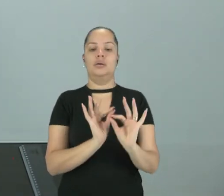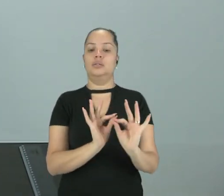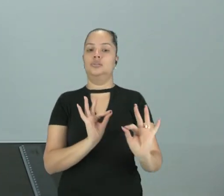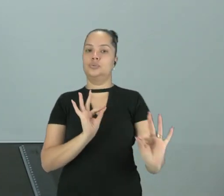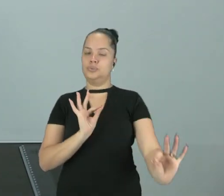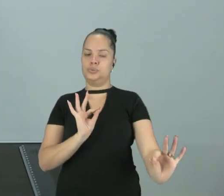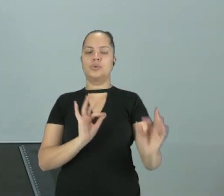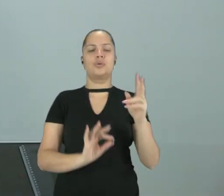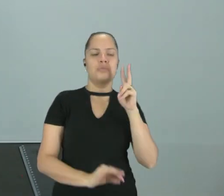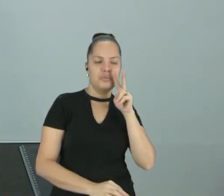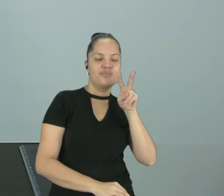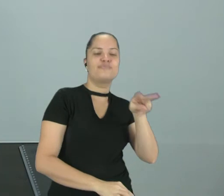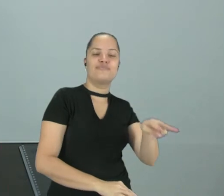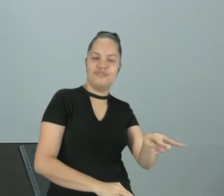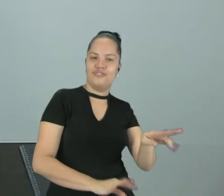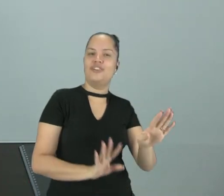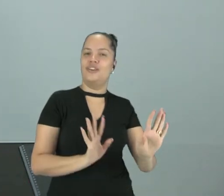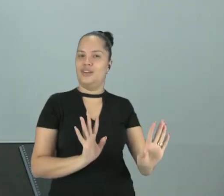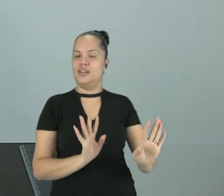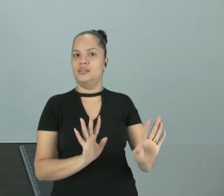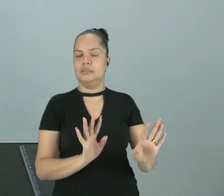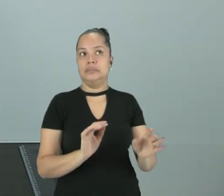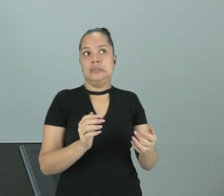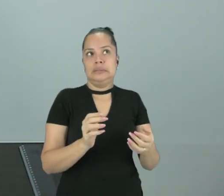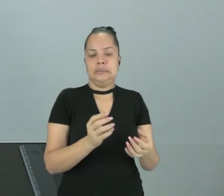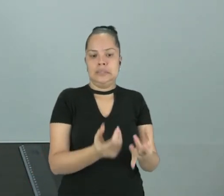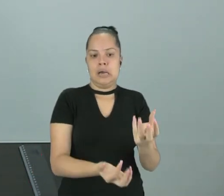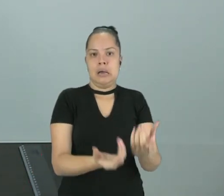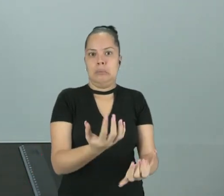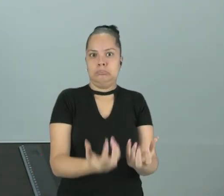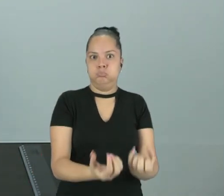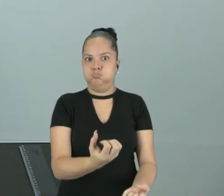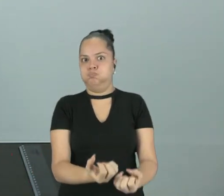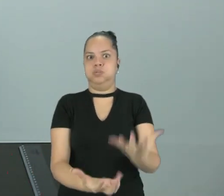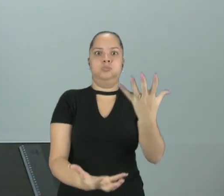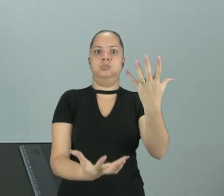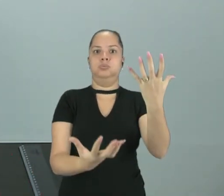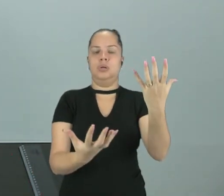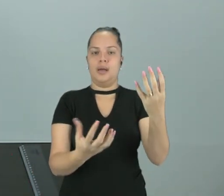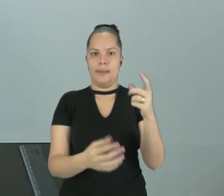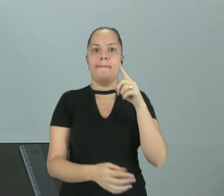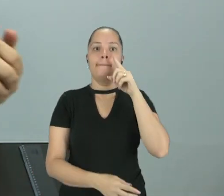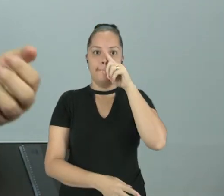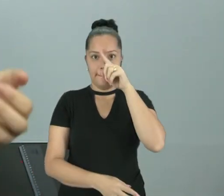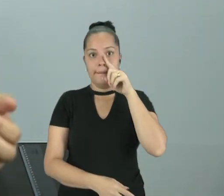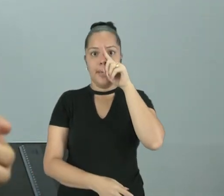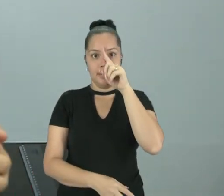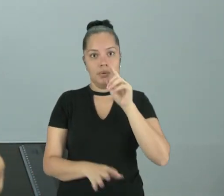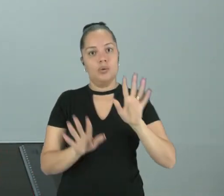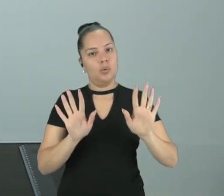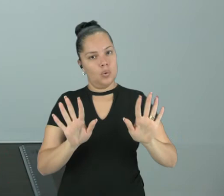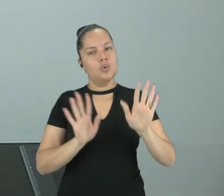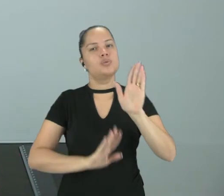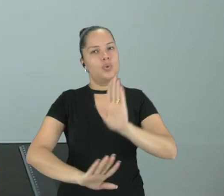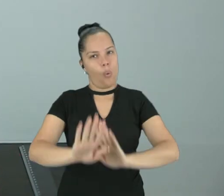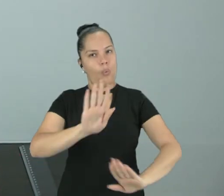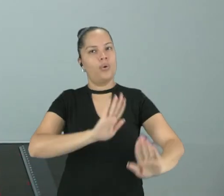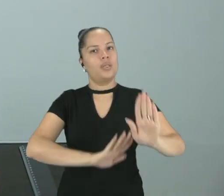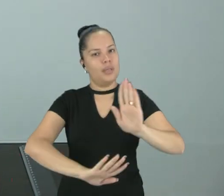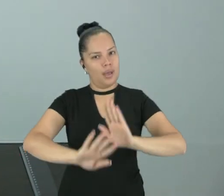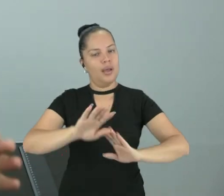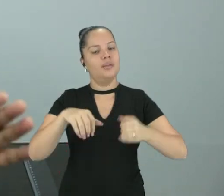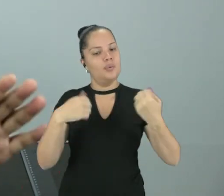você vai ficar observando porque pode estourar algum alguma coisa lá tá entendendo Então você tem que todos os